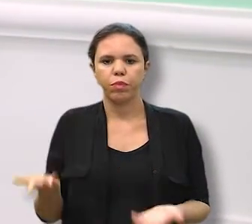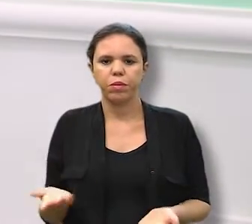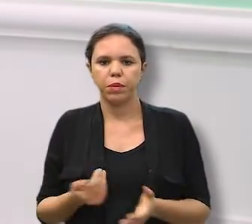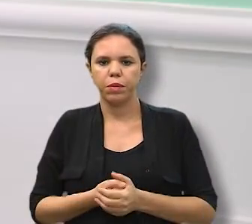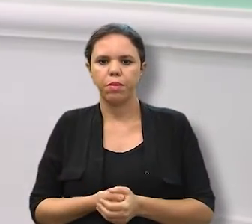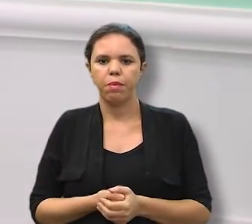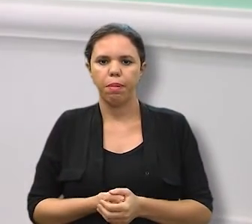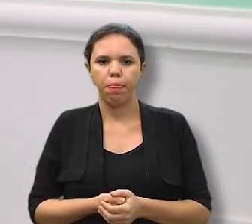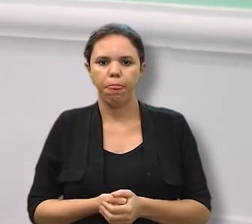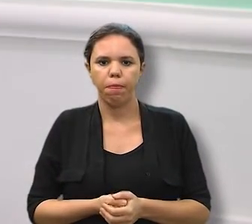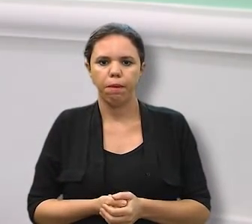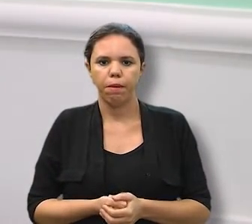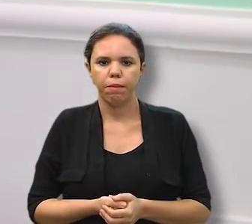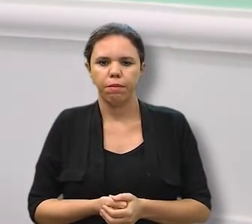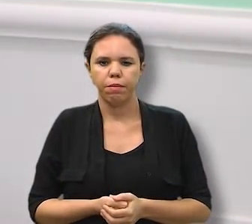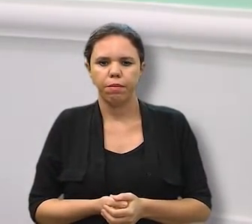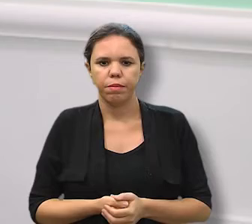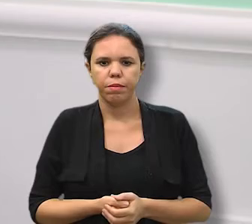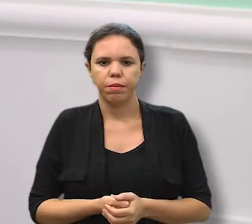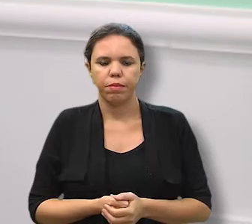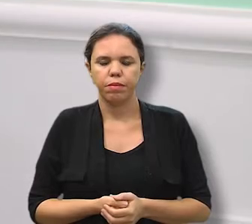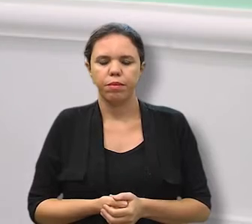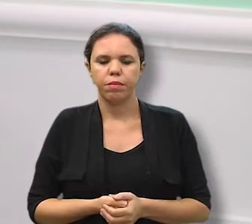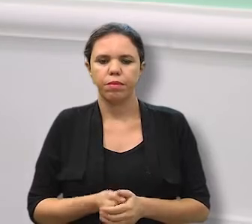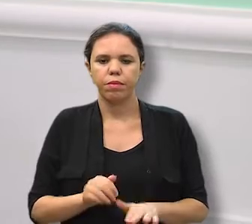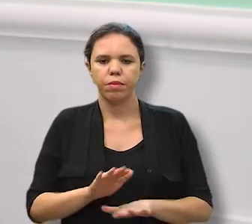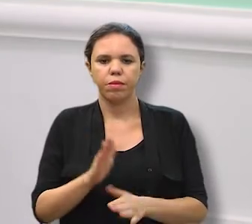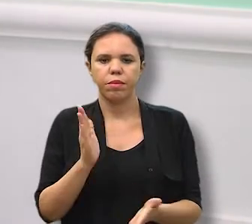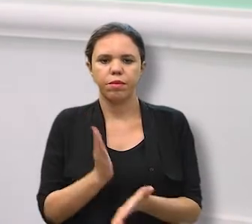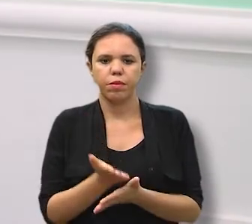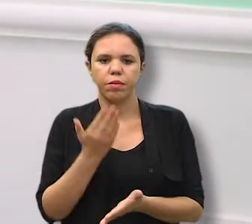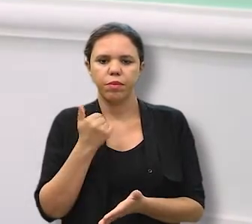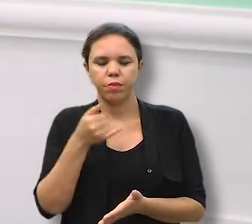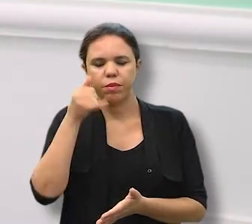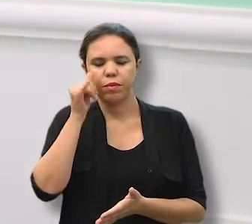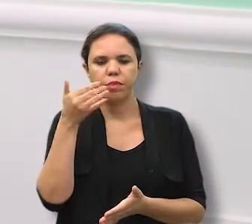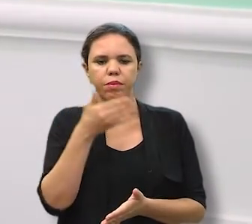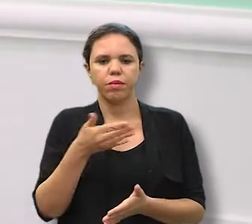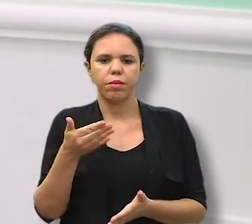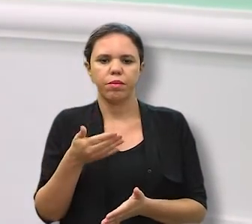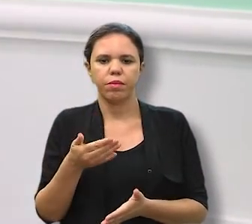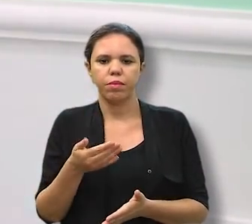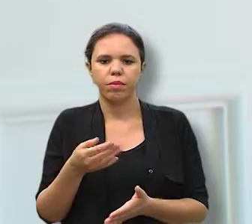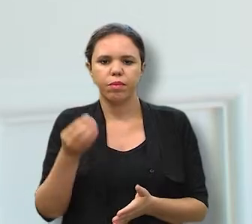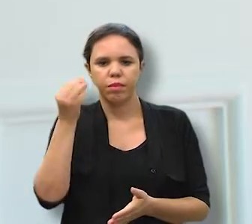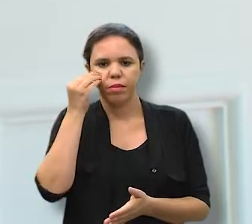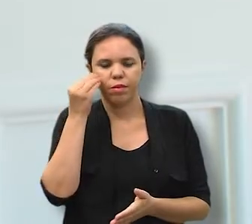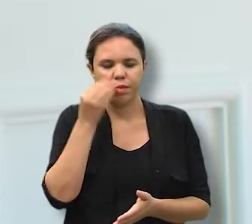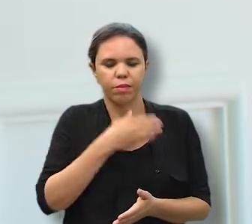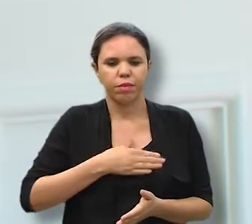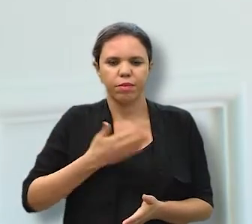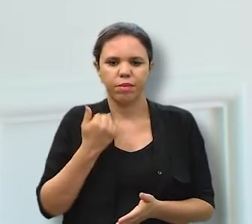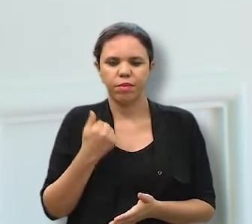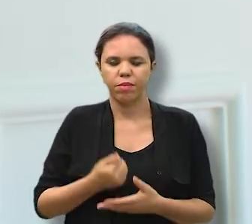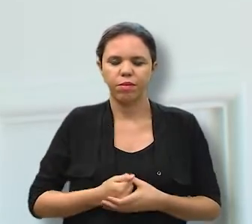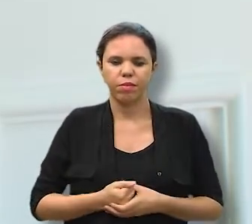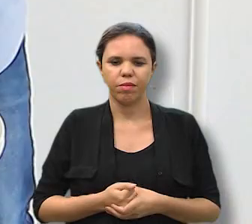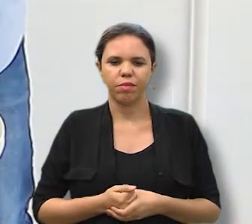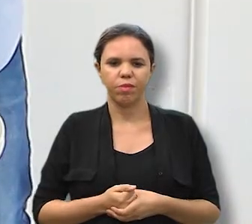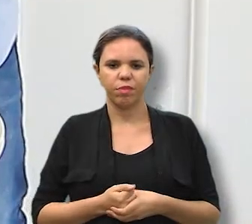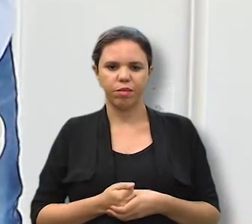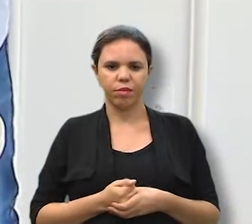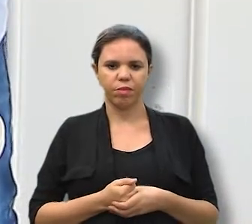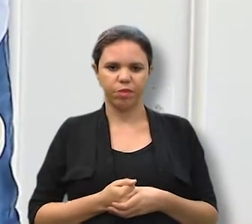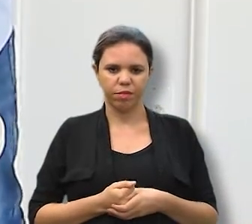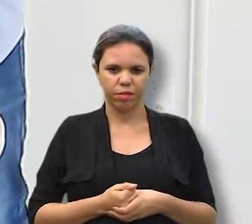acho assim, que fugir da dieta, a gente até foge, mas tem que valer a pena. É verdade.